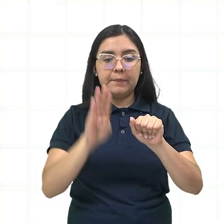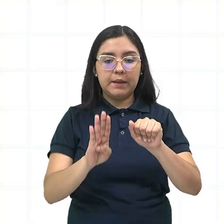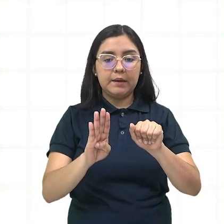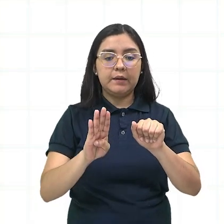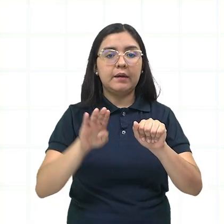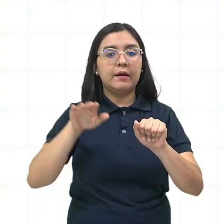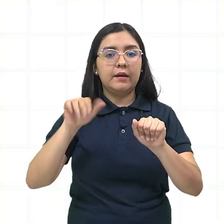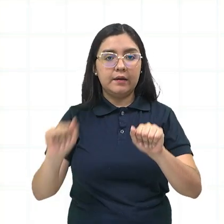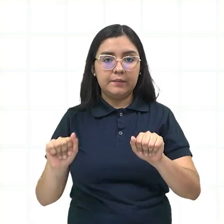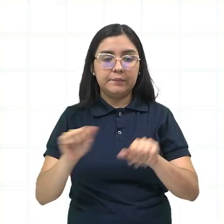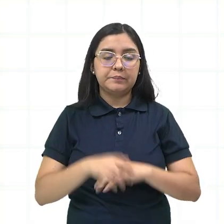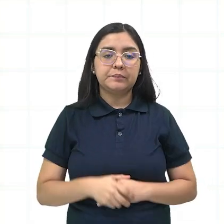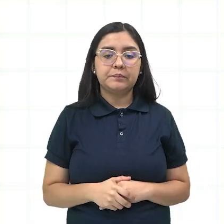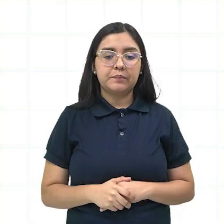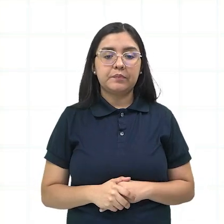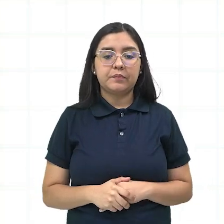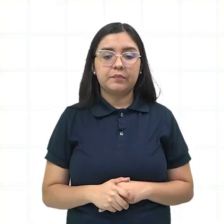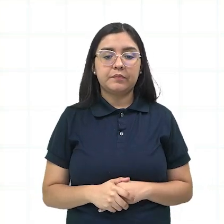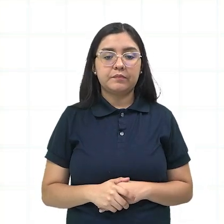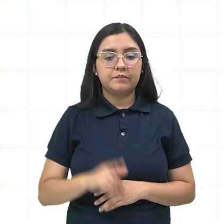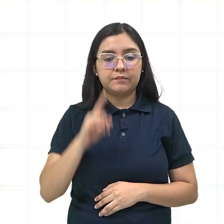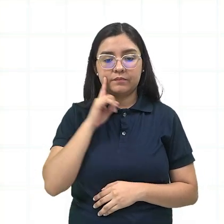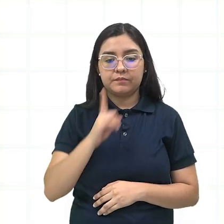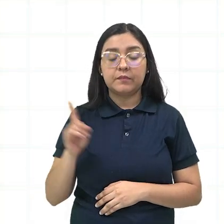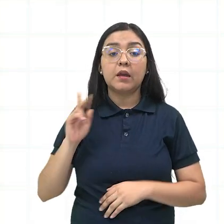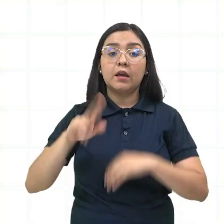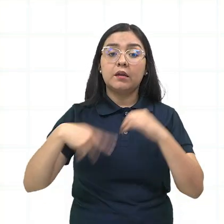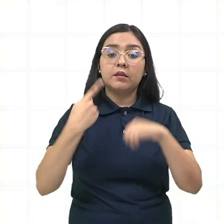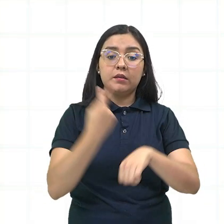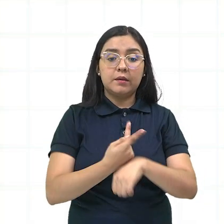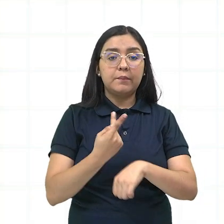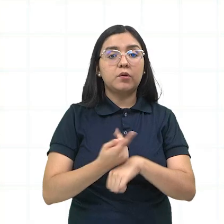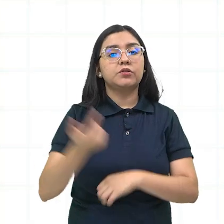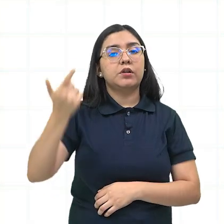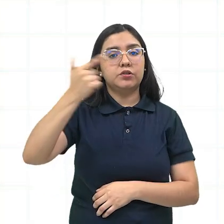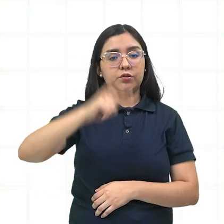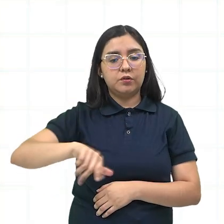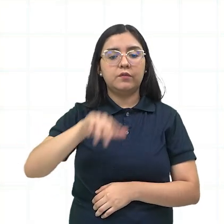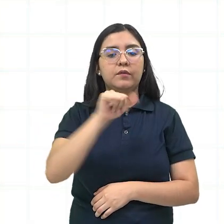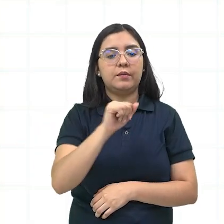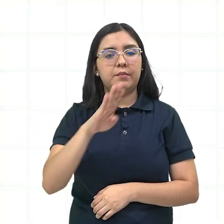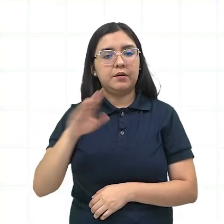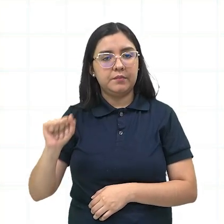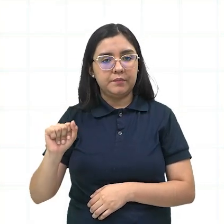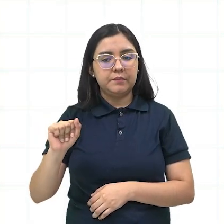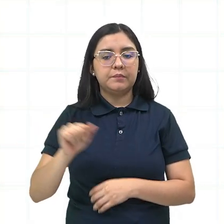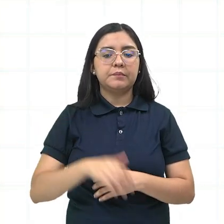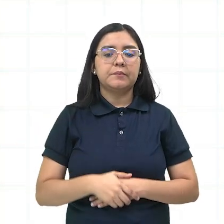B, A. E era isso, e depois ele ia se repetir.